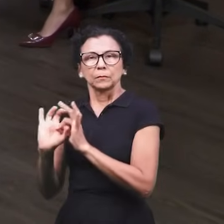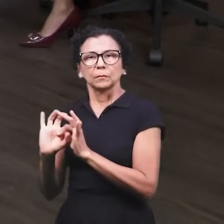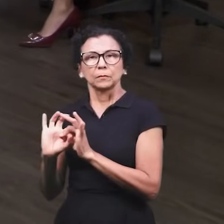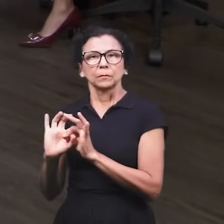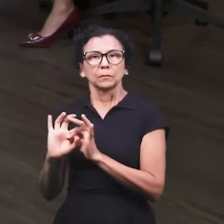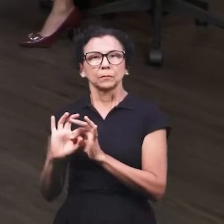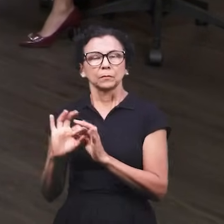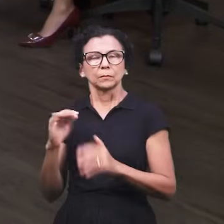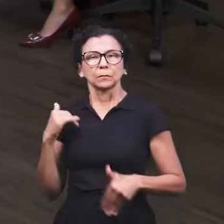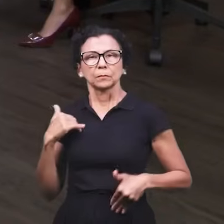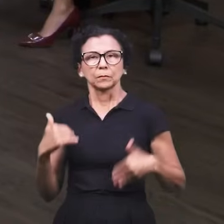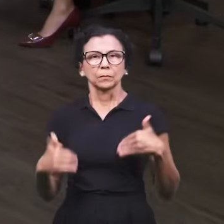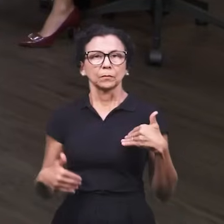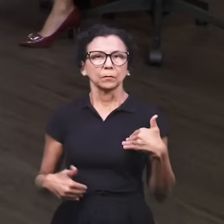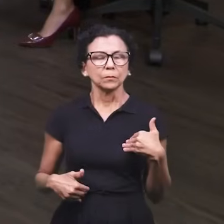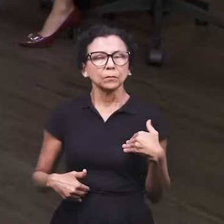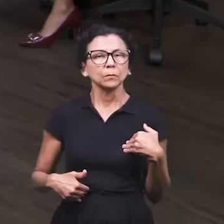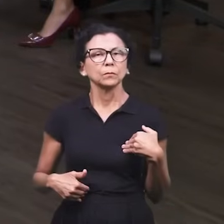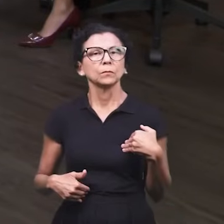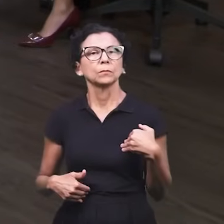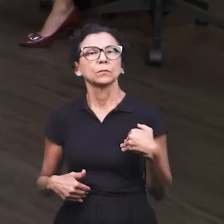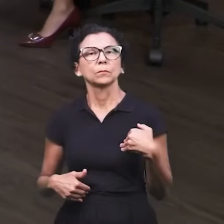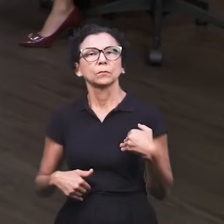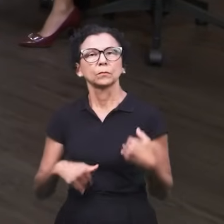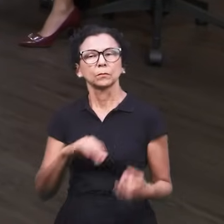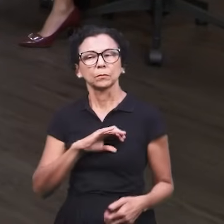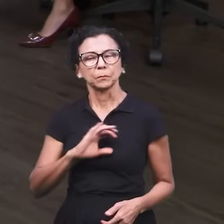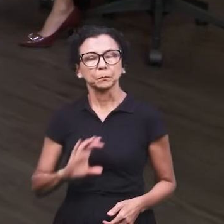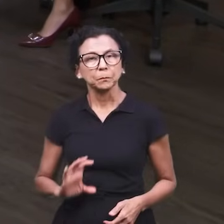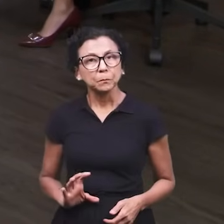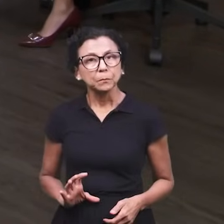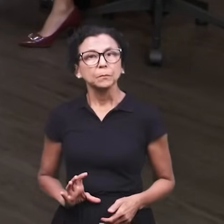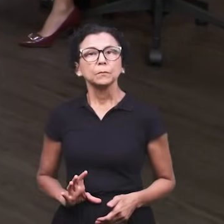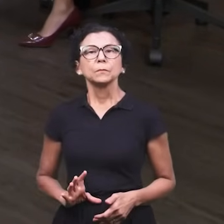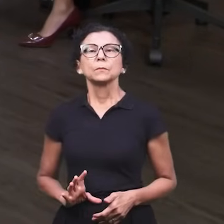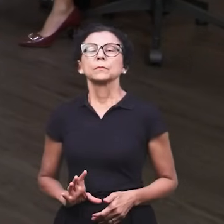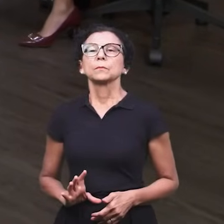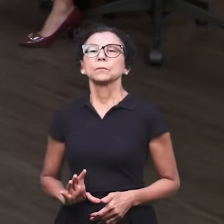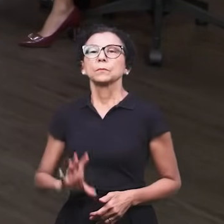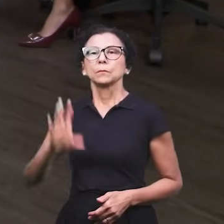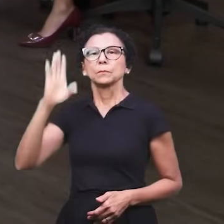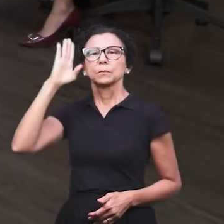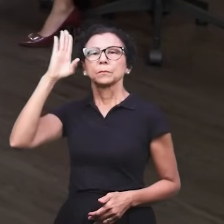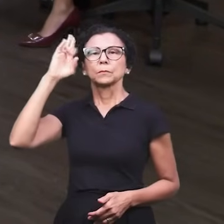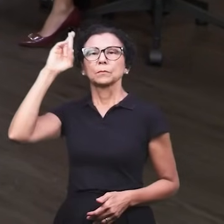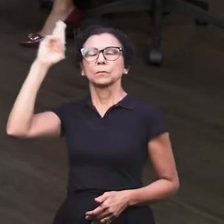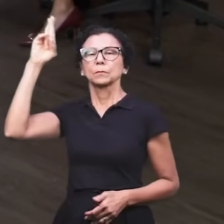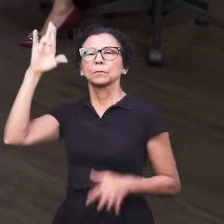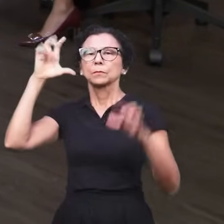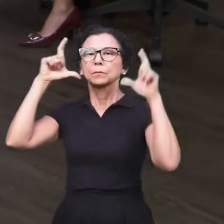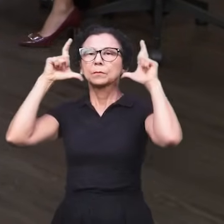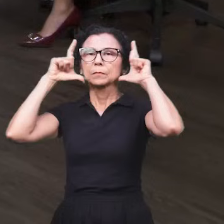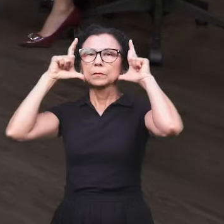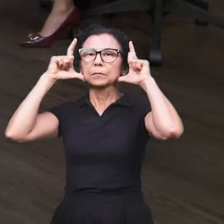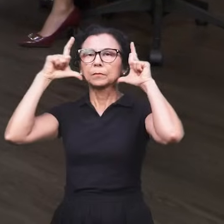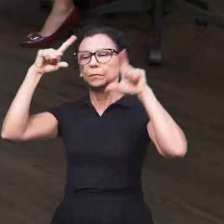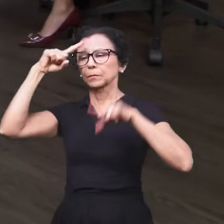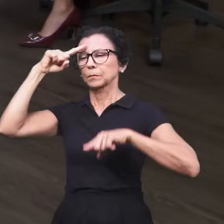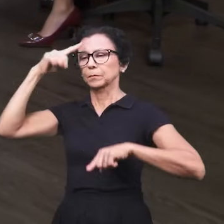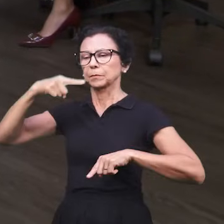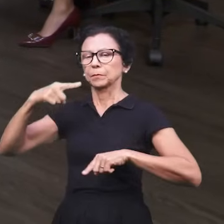ao comando do cabeça, ao governo do Espírito Santo, e ligados a esta comunhão do corpo, não é,